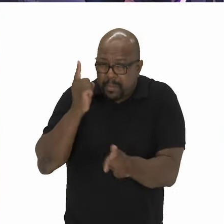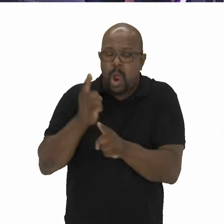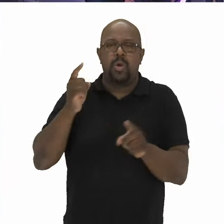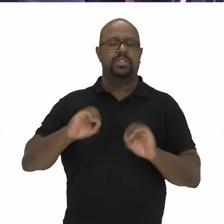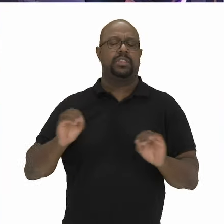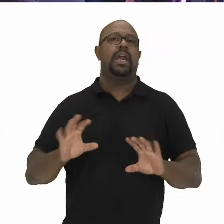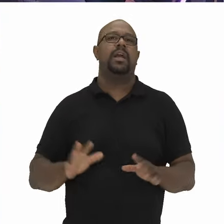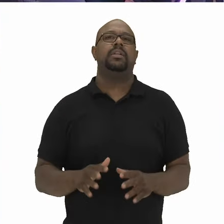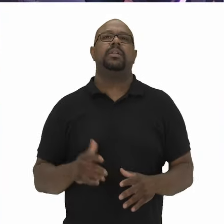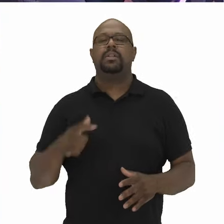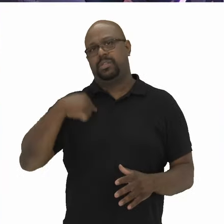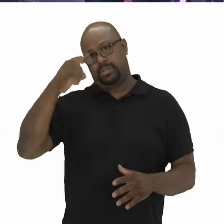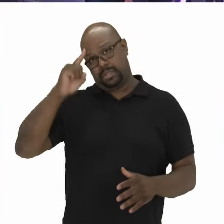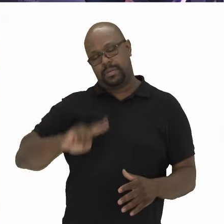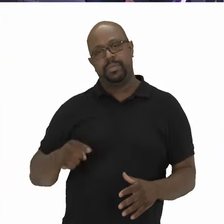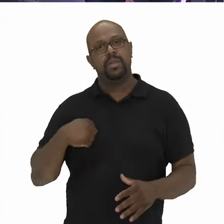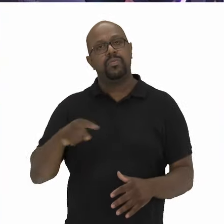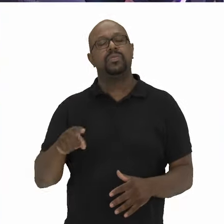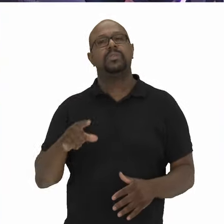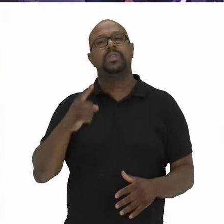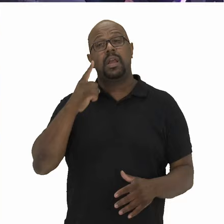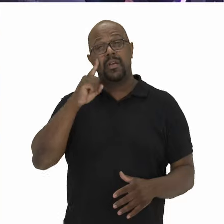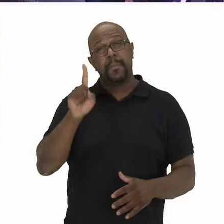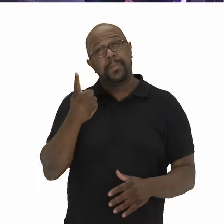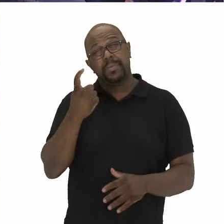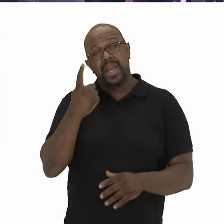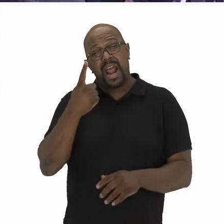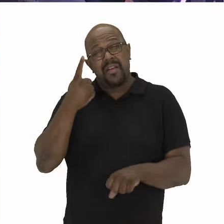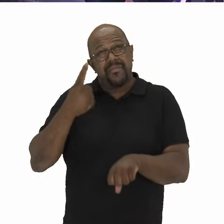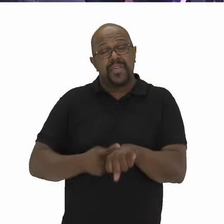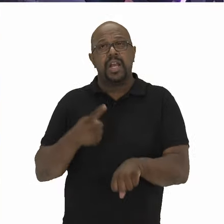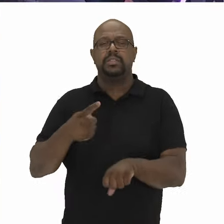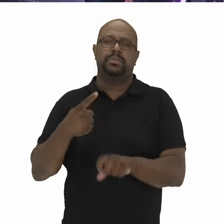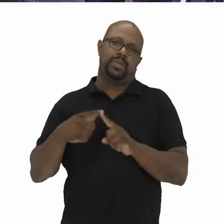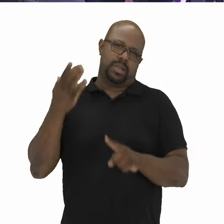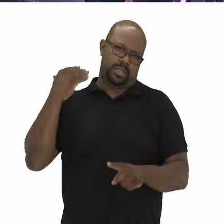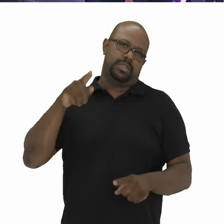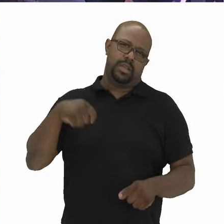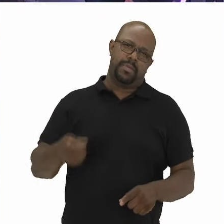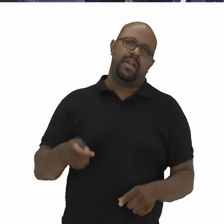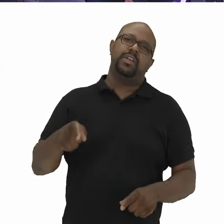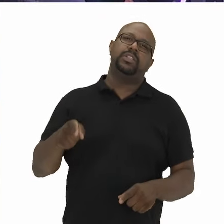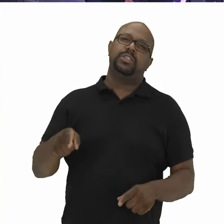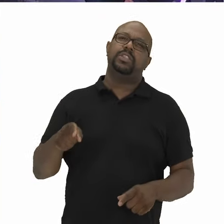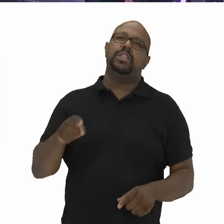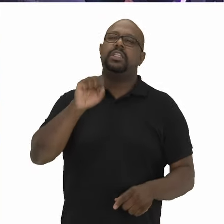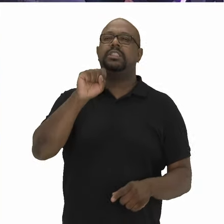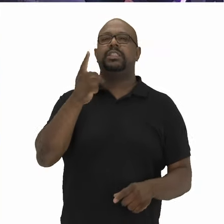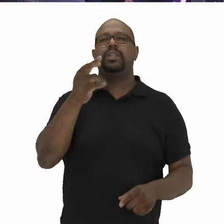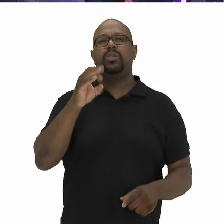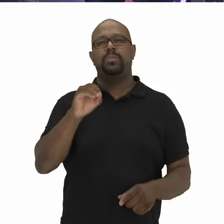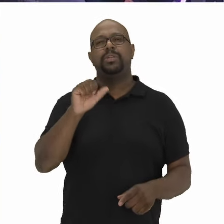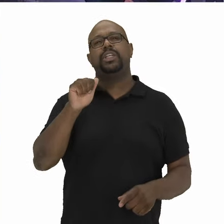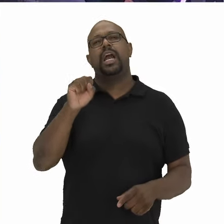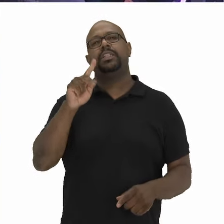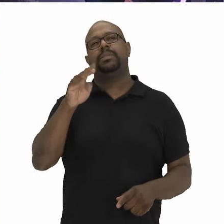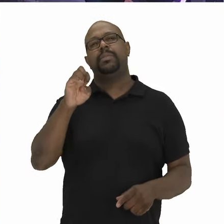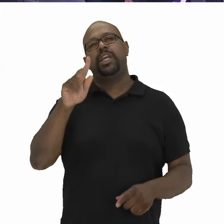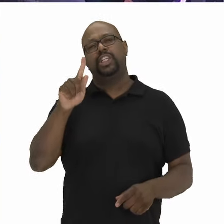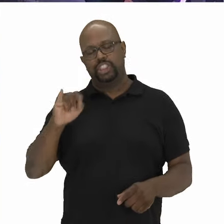é sem diagnóstico porque eles não sabiam eu fui Saber pela primeira vez o que antes Nós chamávamos de síndrome de